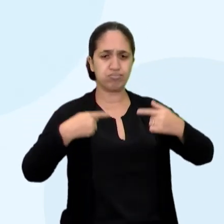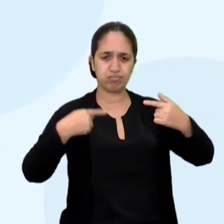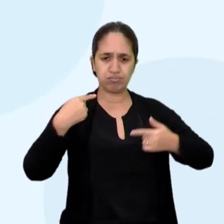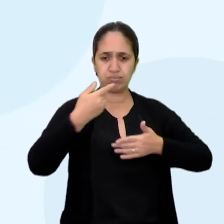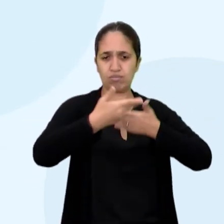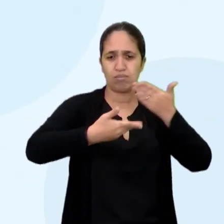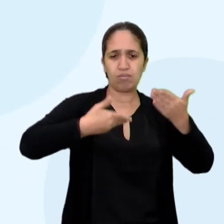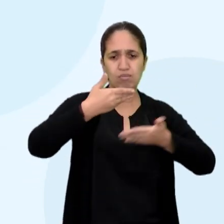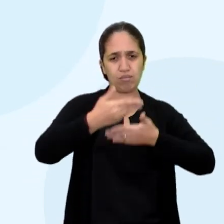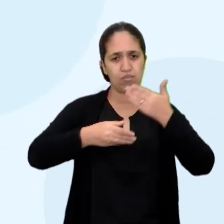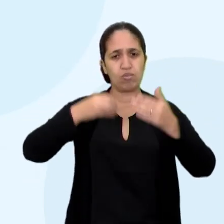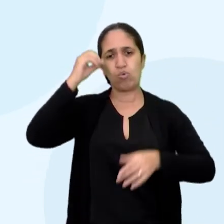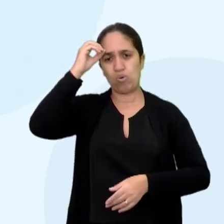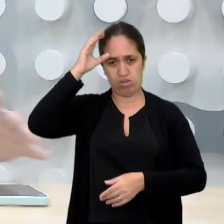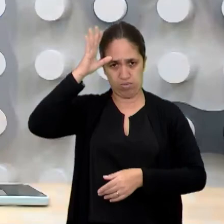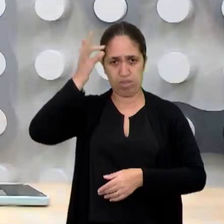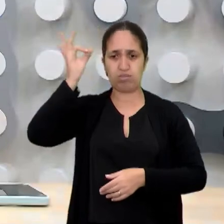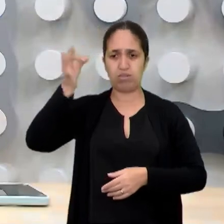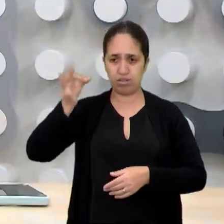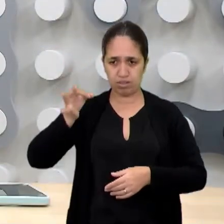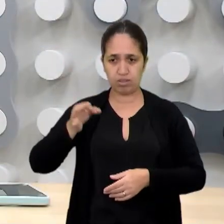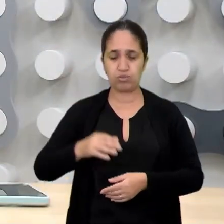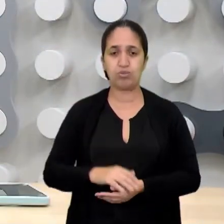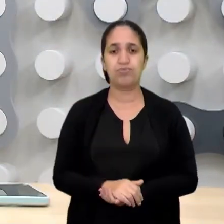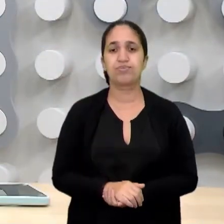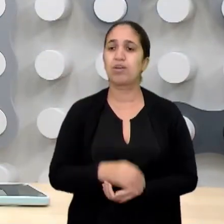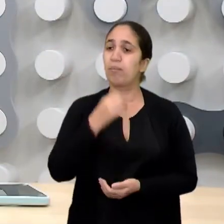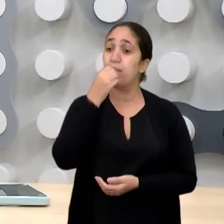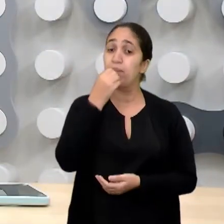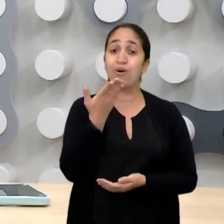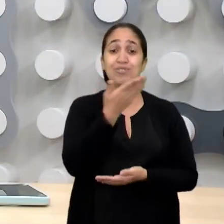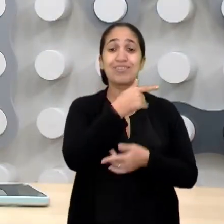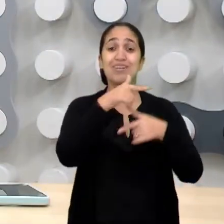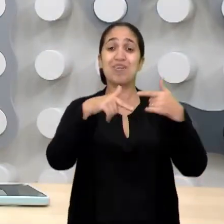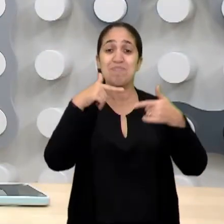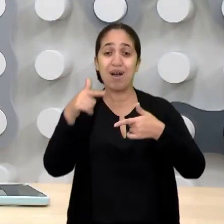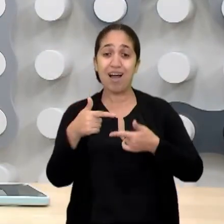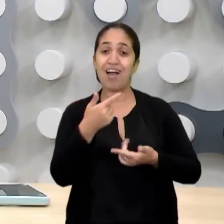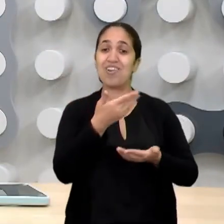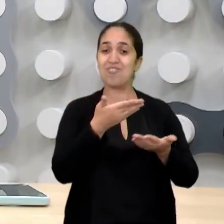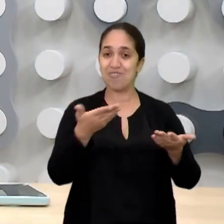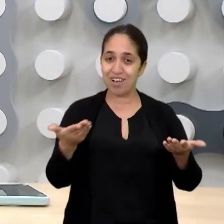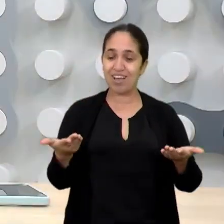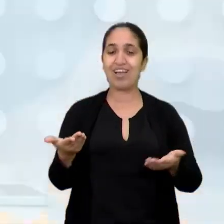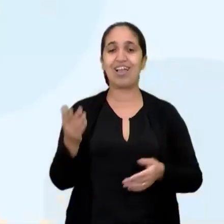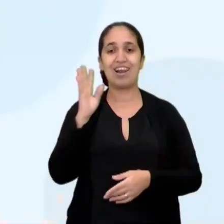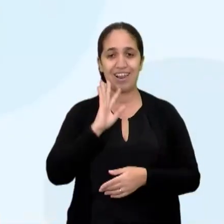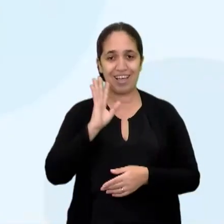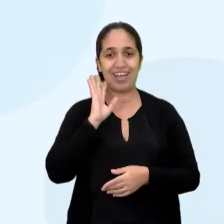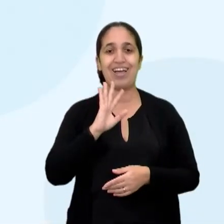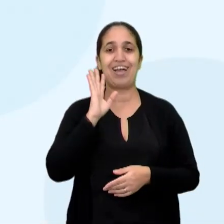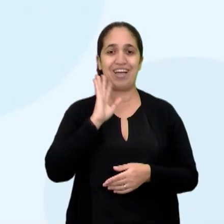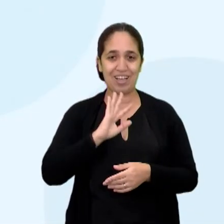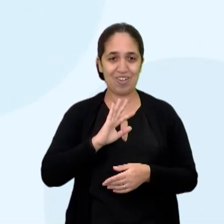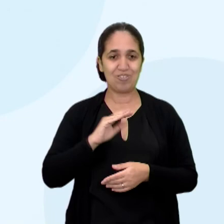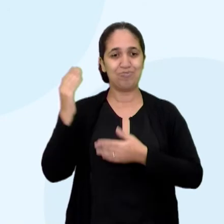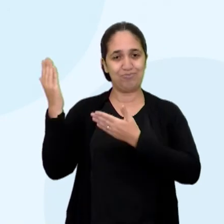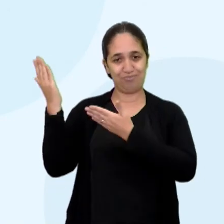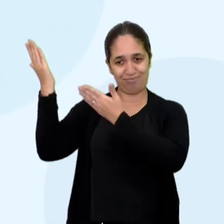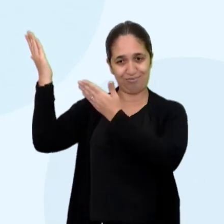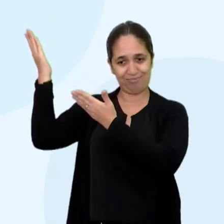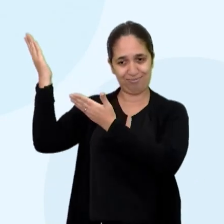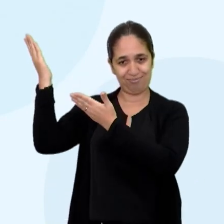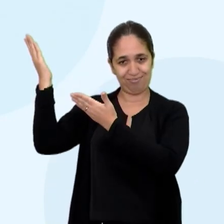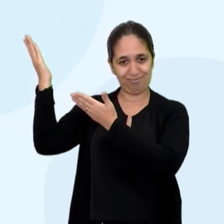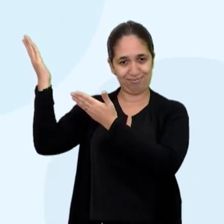conhecimento coletivo. Tá certo? Então, bom trabalho aí. Faça aí seu Hoje Café, que é um trabalho muito legal. E aí, sigam aí